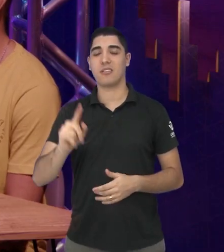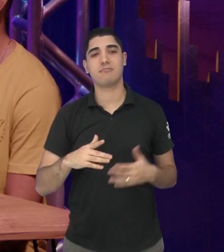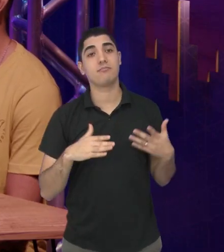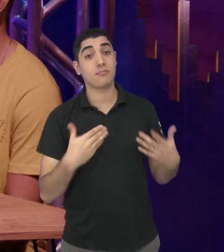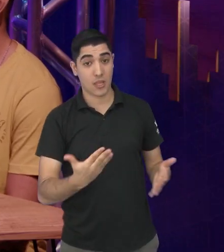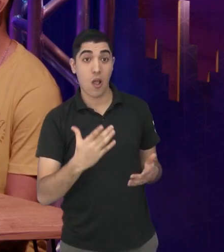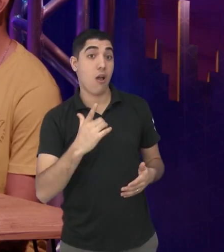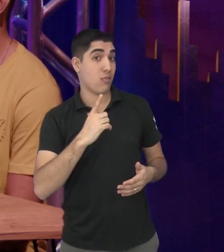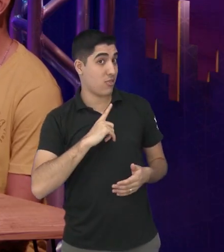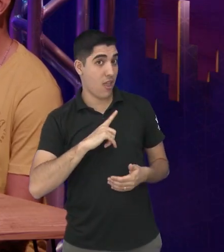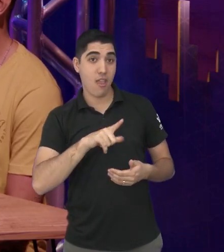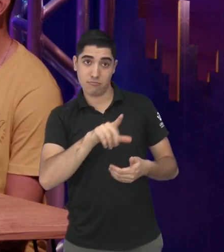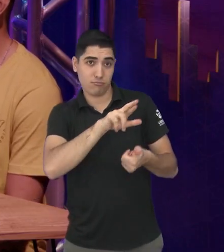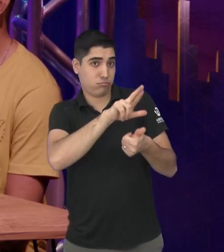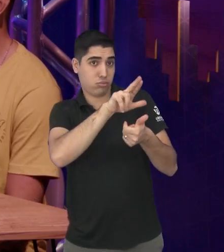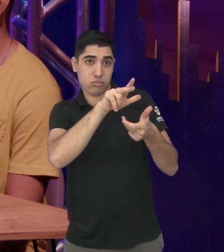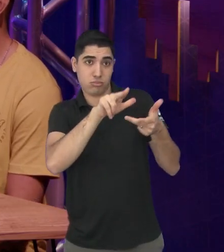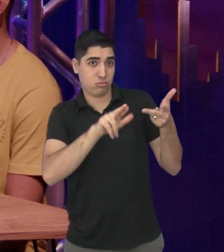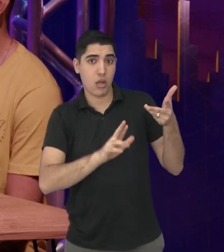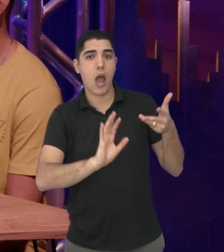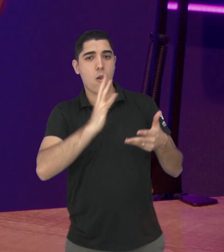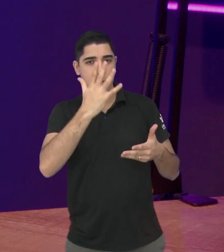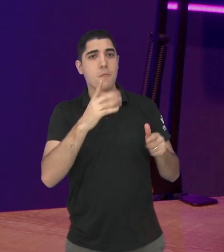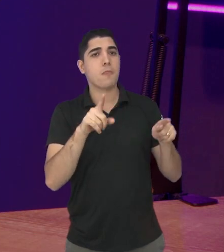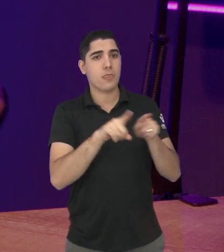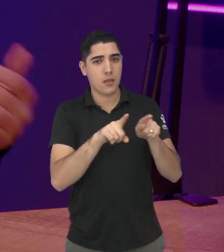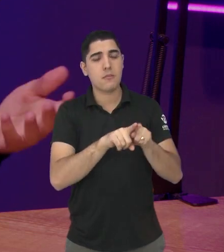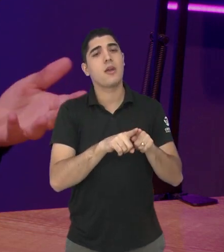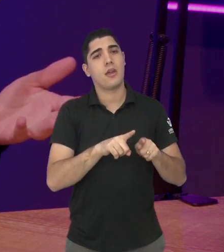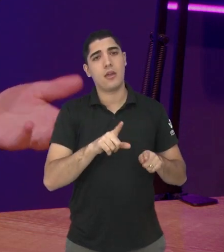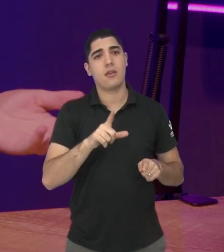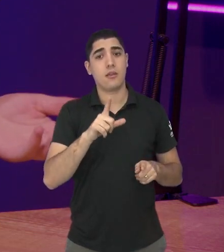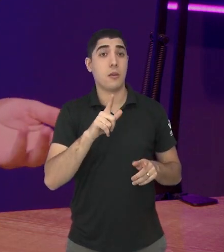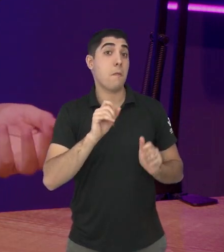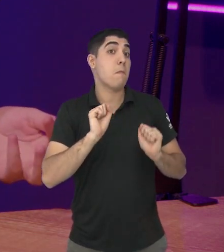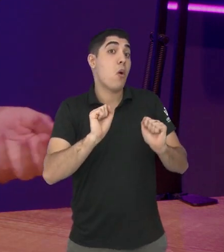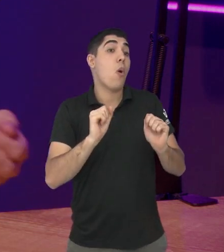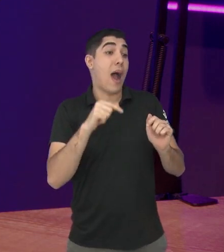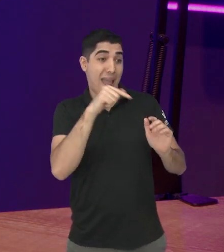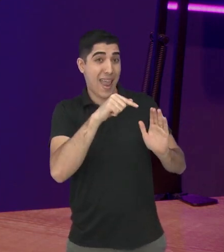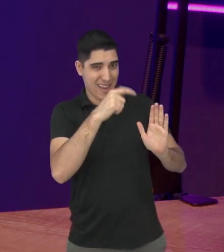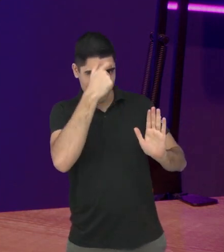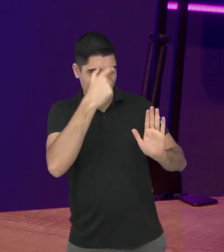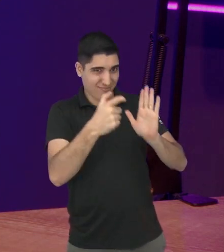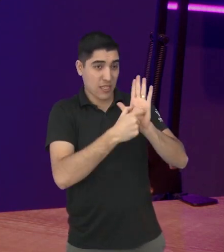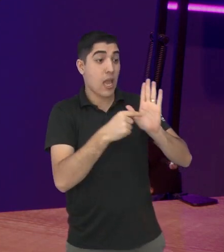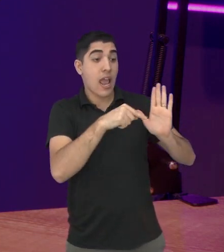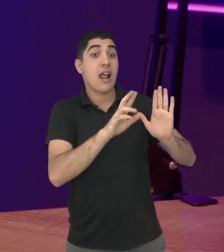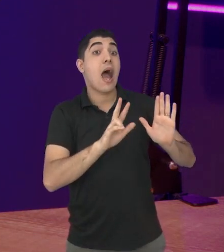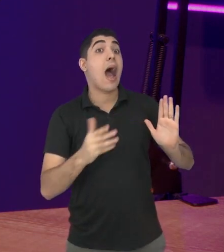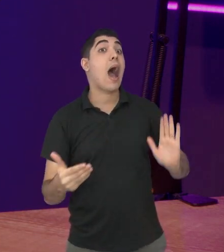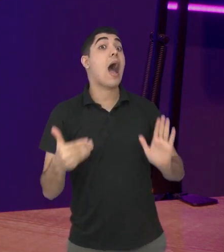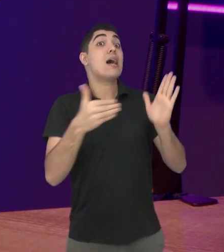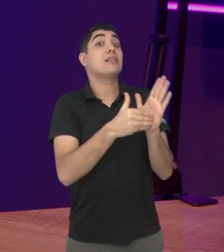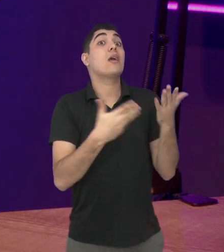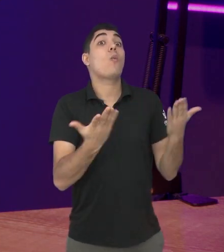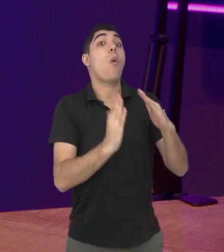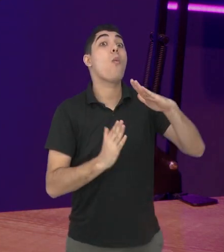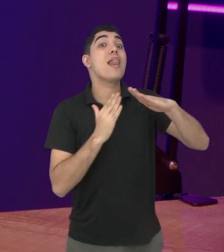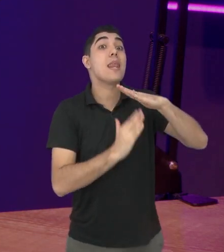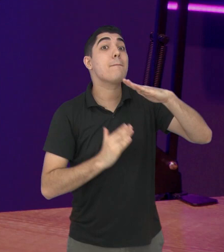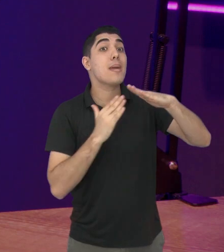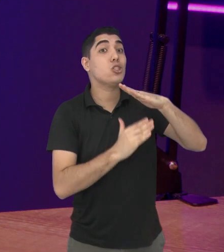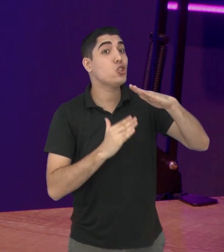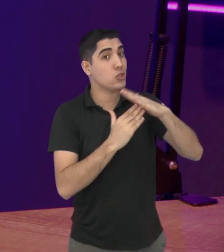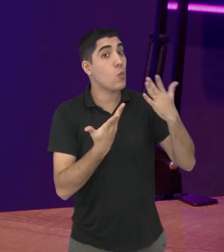gente tem esses níveis, né? Até qual nível uma inteligência artificial pode chegar, que a gente estava comentando. E daí, por exemplo, antes